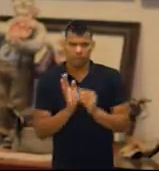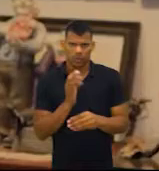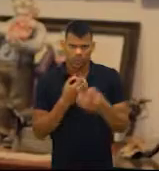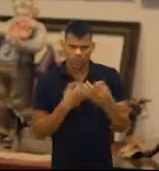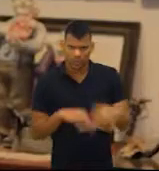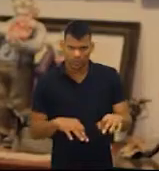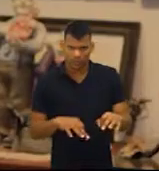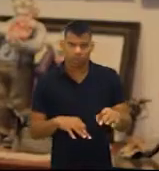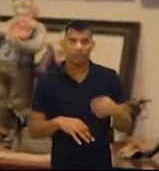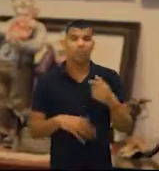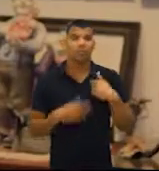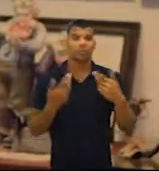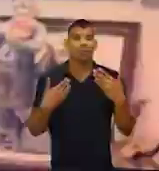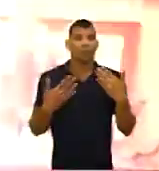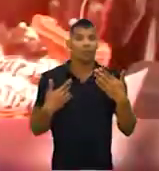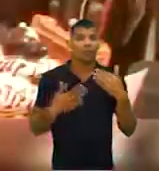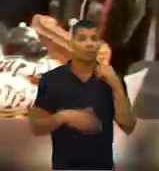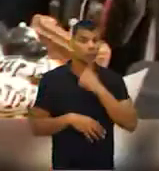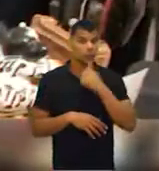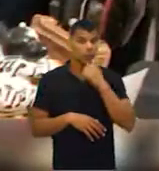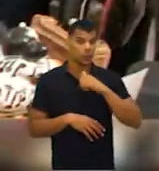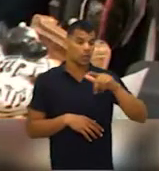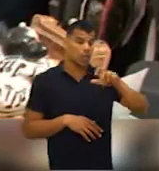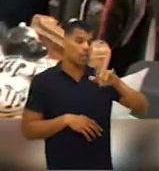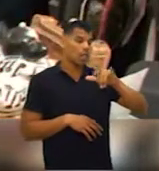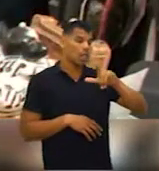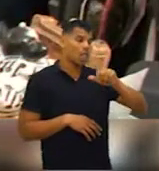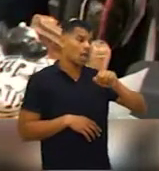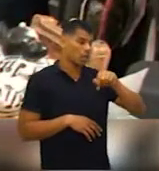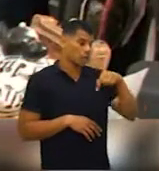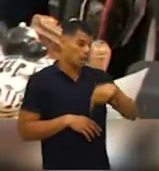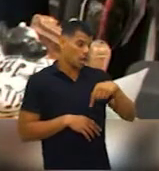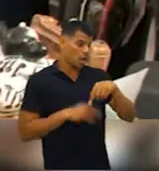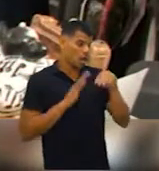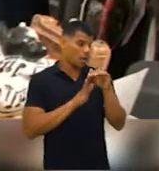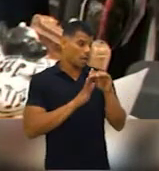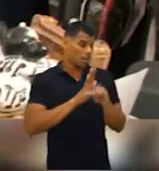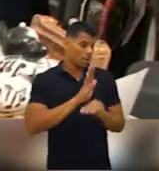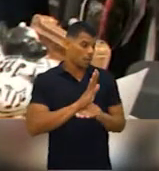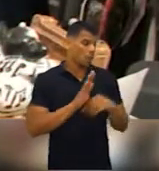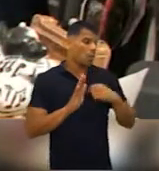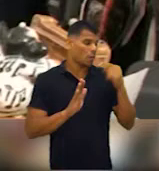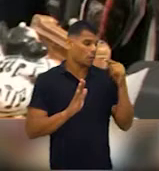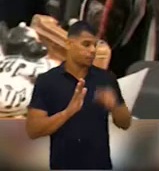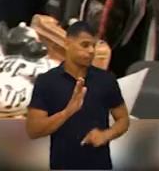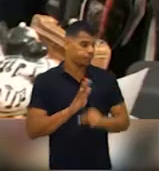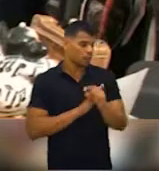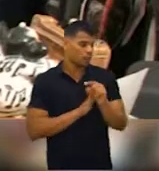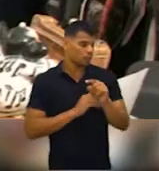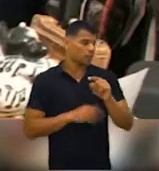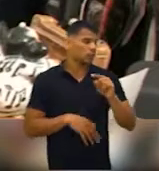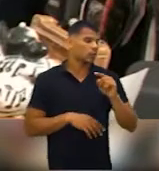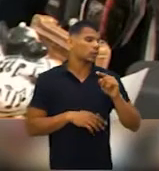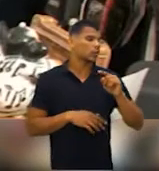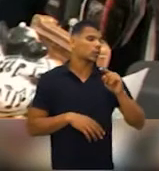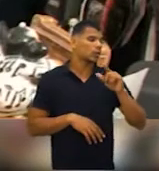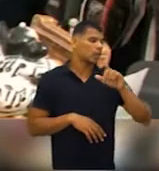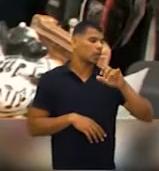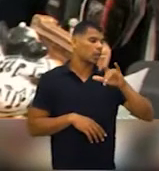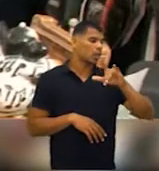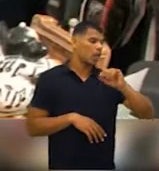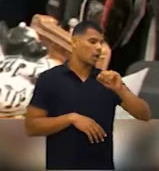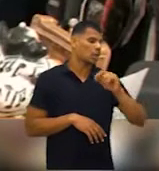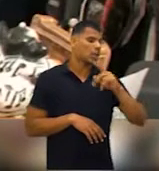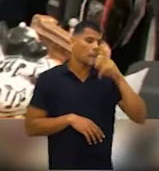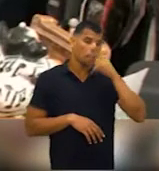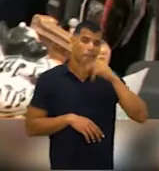talentos? Os festivais acabaram. Eu conversando com a Leila Pinheiro, na casa dela, lá aqui no programa, eu fiz essa mesma pergunta, porque a